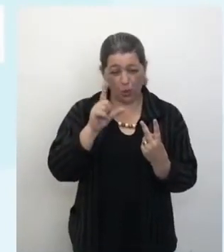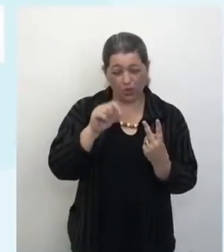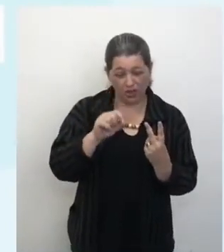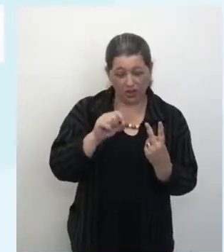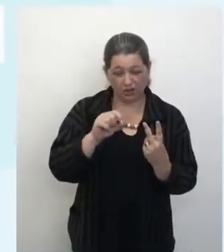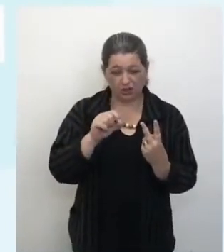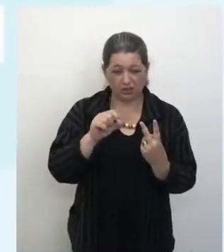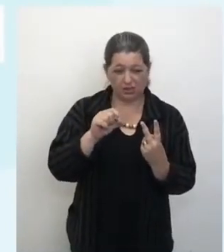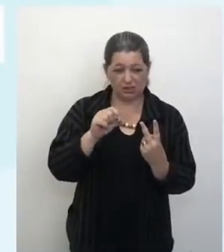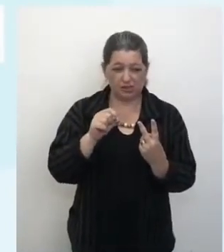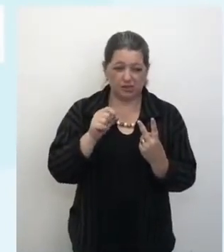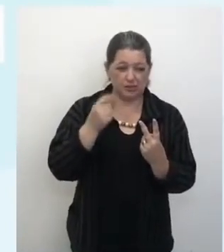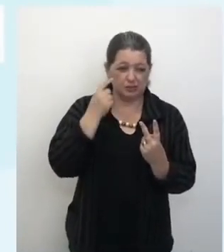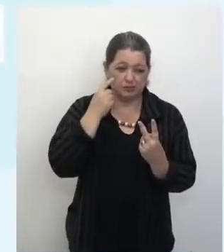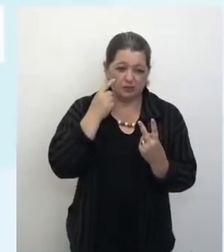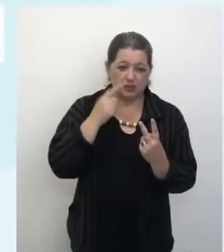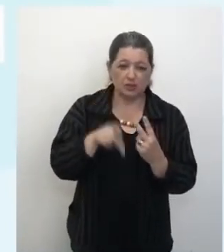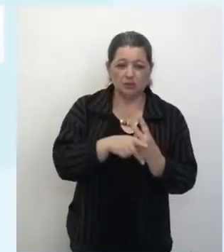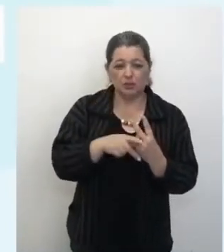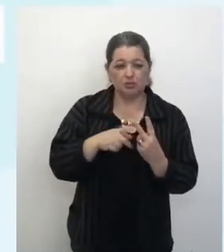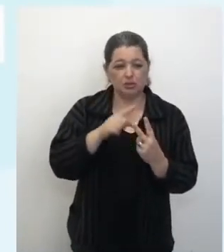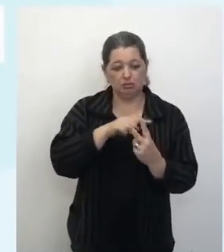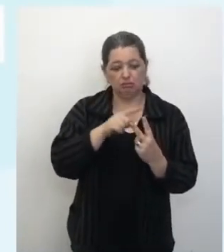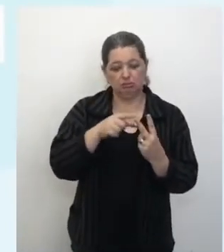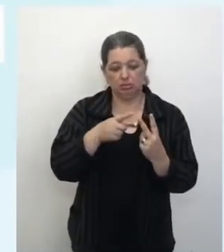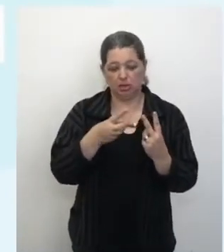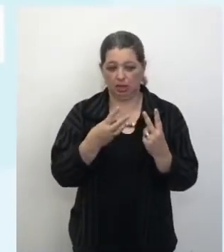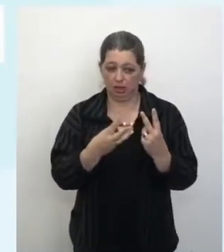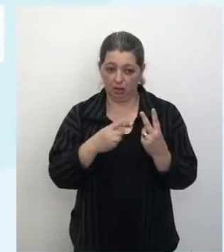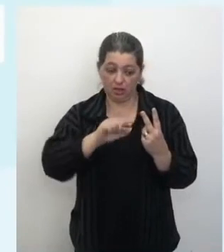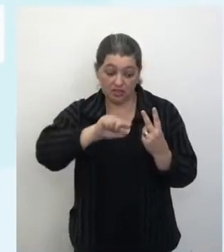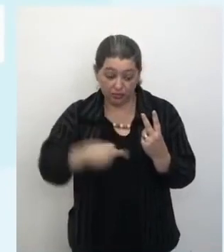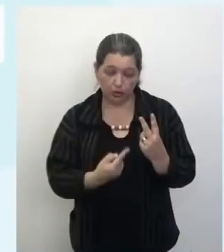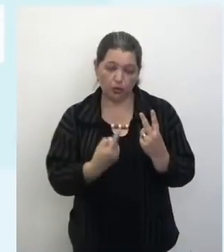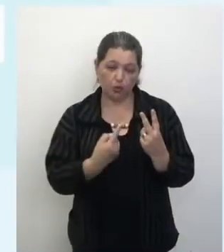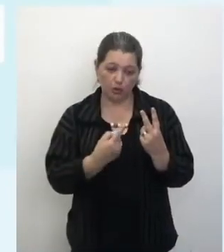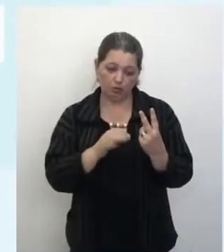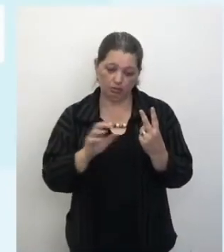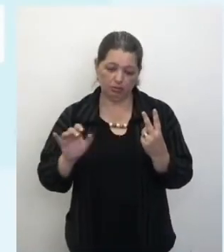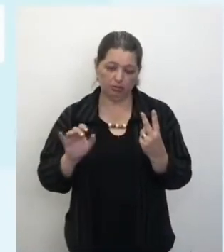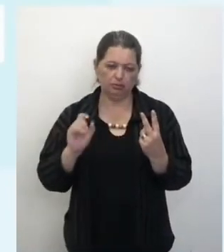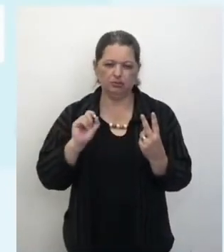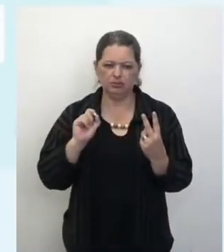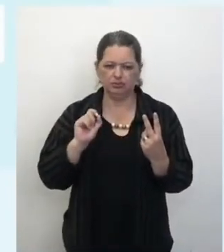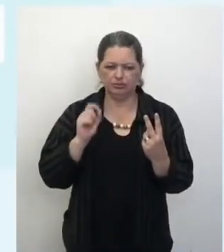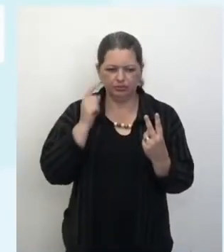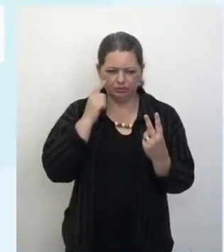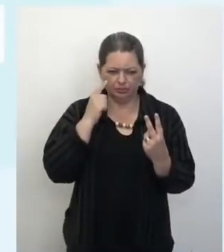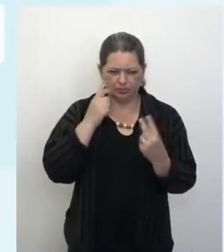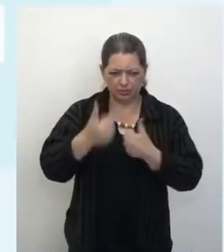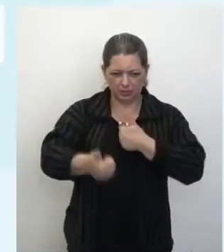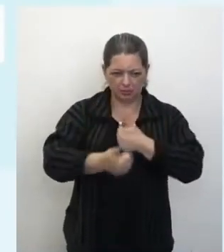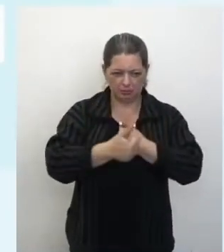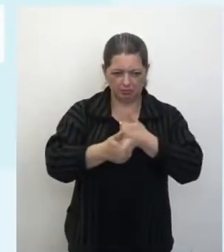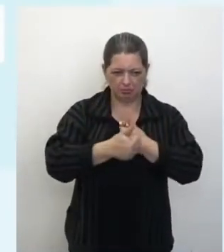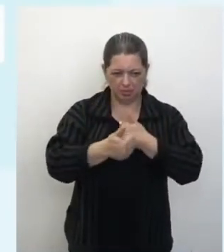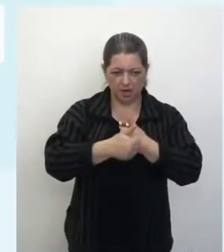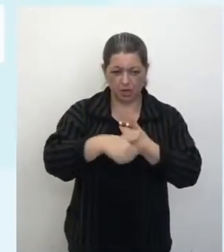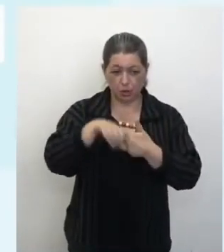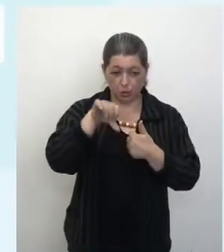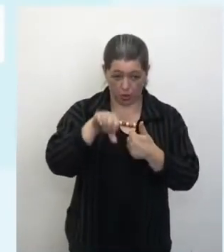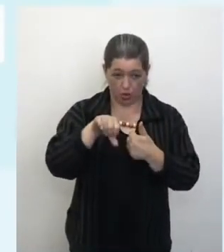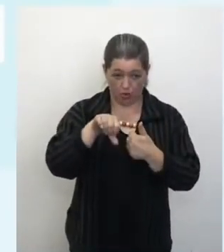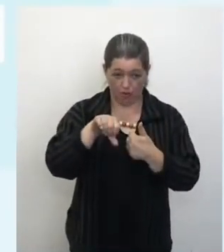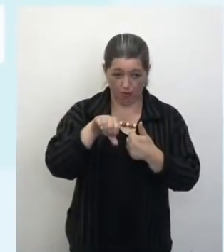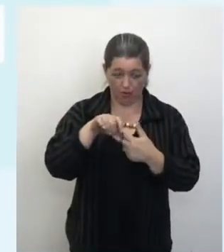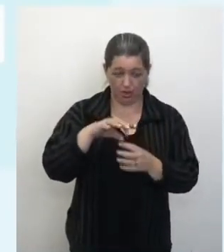Então, ele vai estar entre 3 e 4, ele vai ser 3, alguma coisa. Outro detalhe, o número 10 não está bem mais próximo do 9 do que do